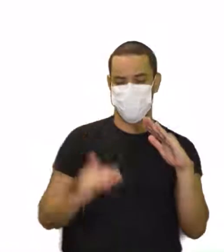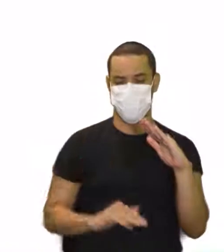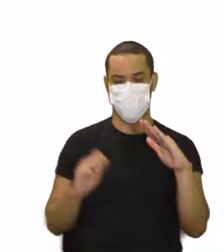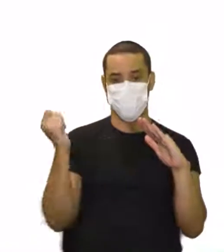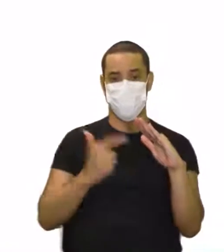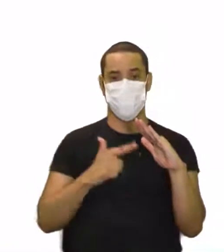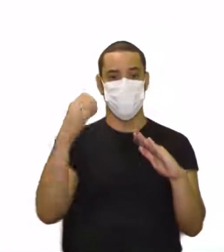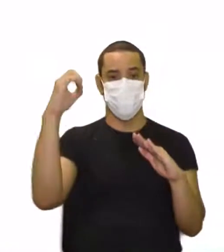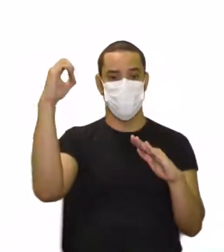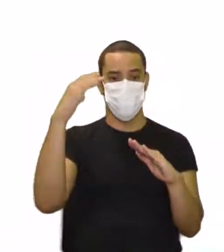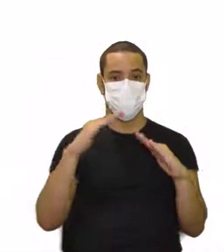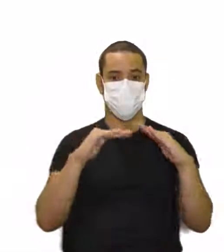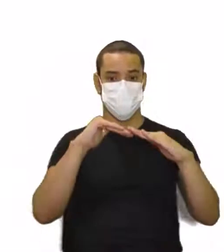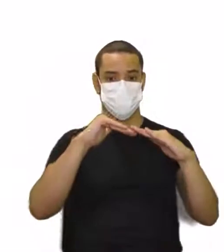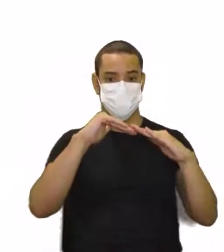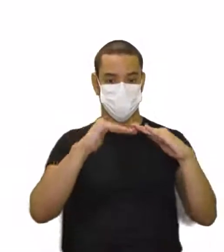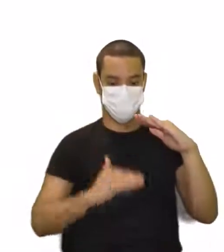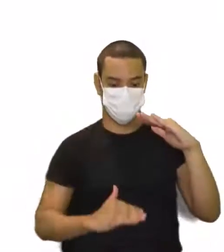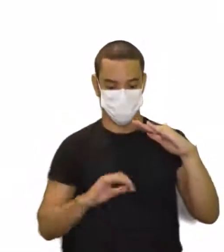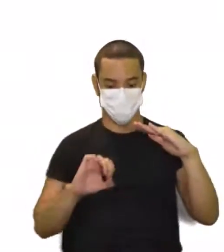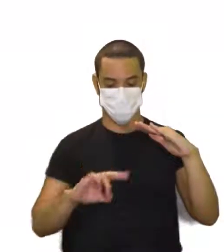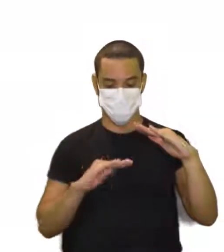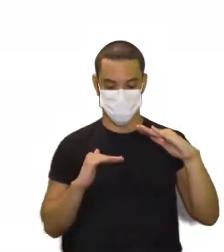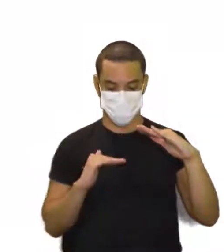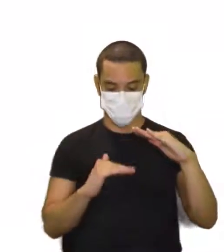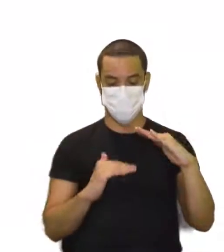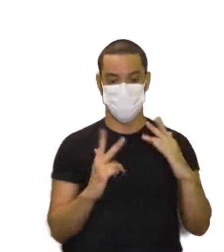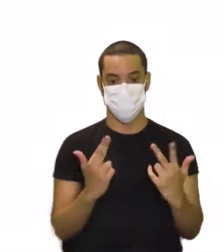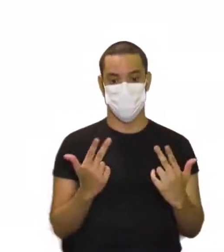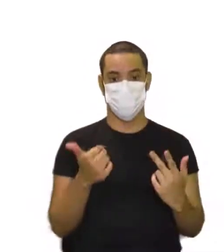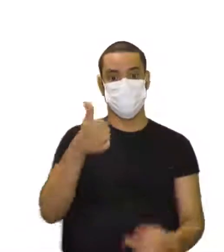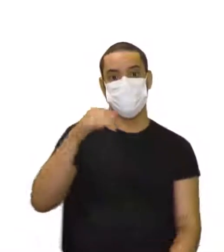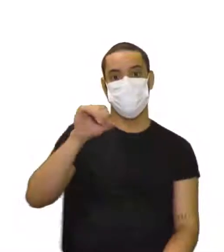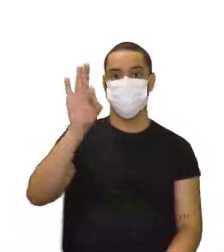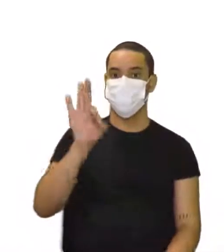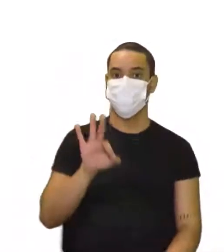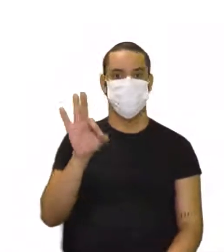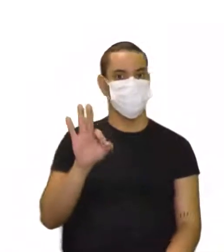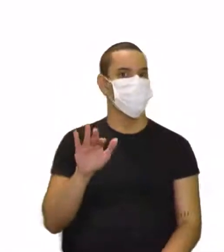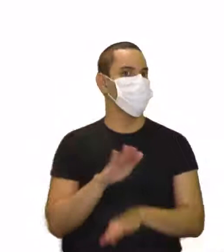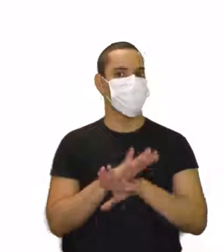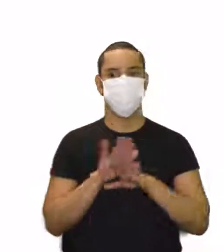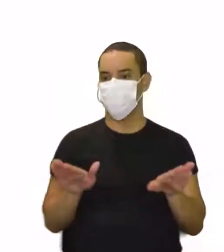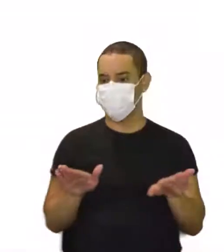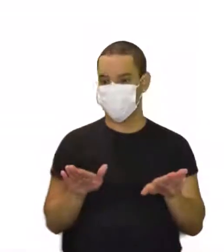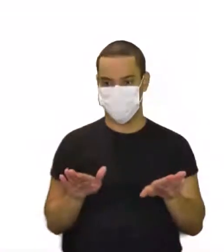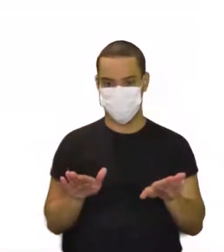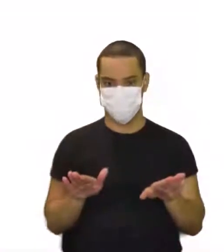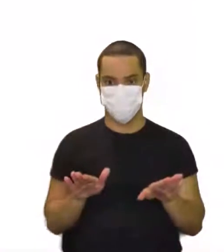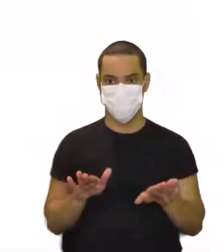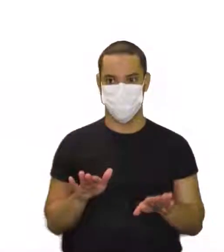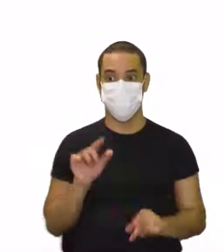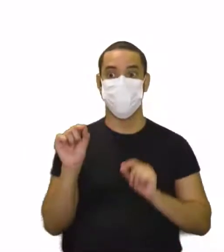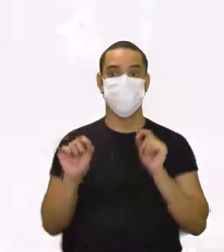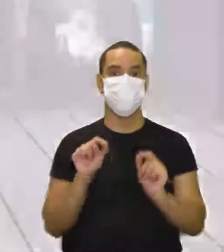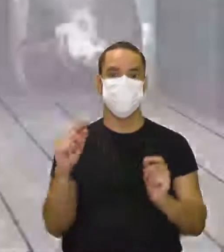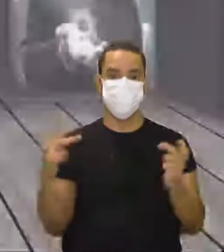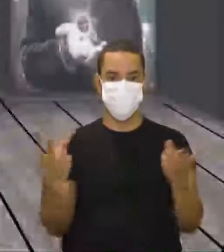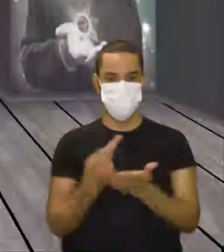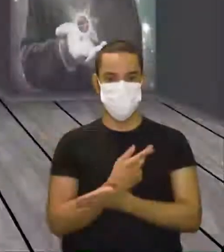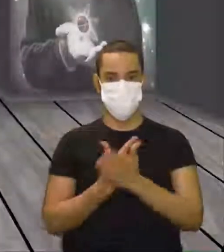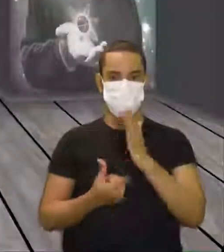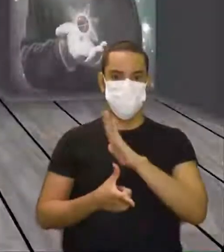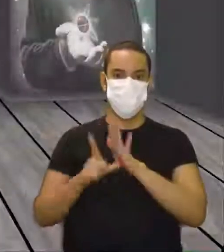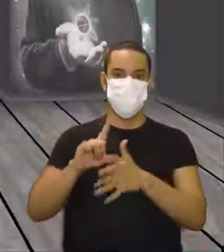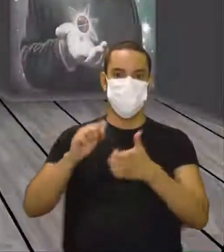vácuo, abaixo ou da ordem de 10%. Então, o que acontece? Olha só, pessoal, que eu falei para